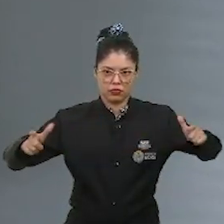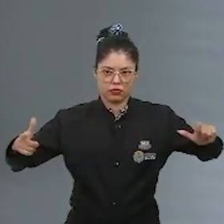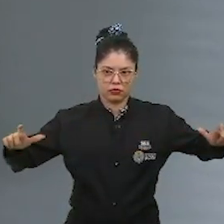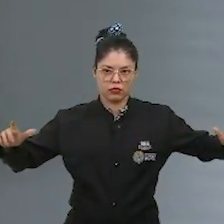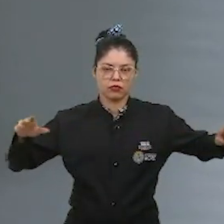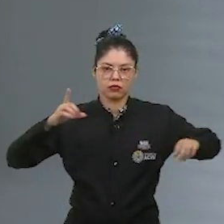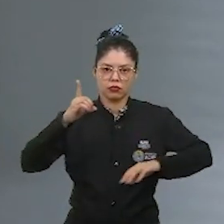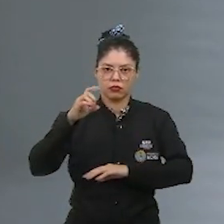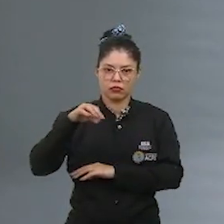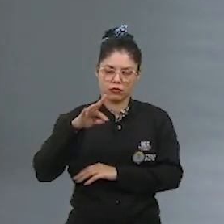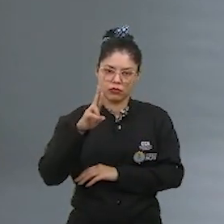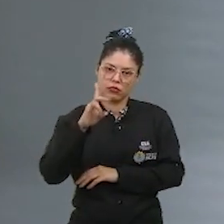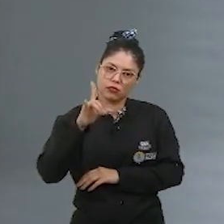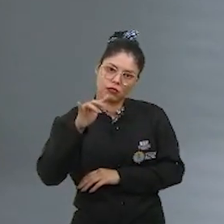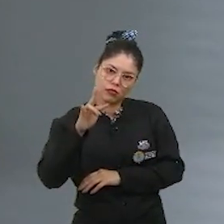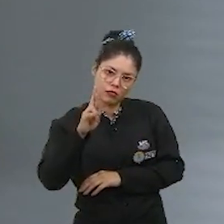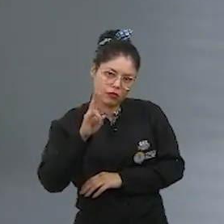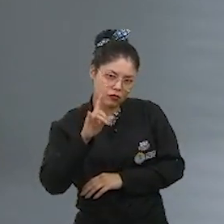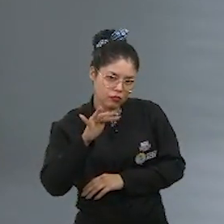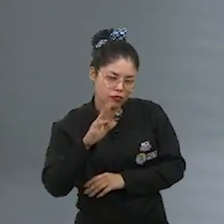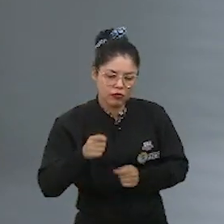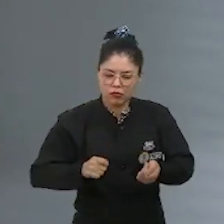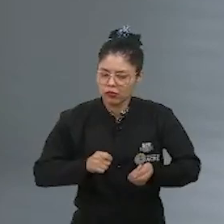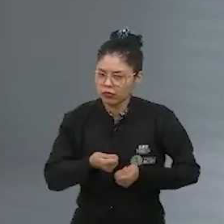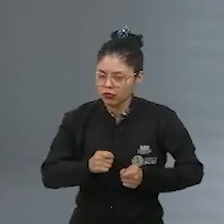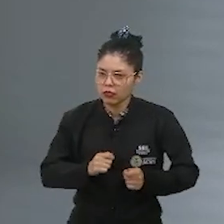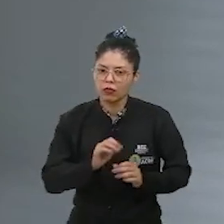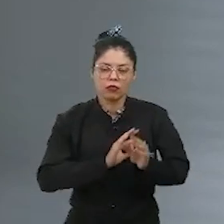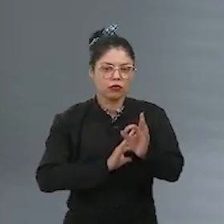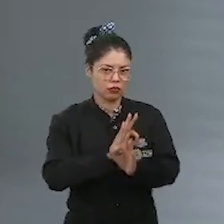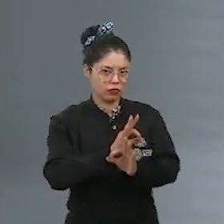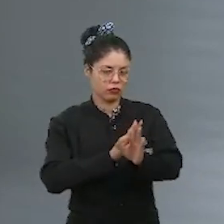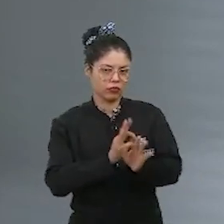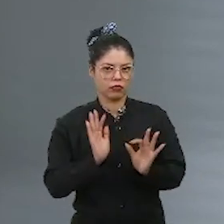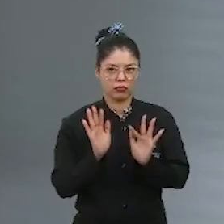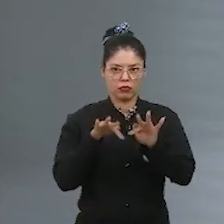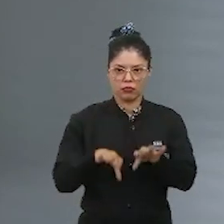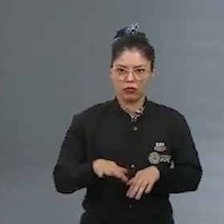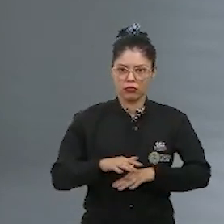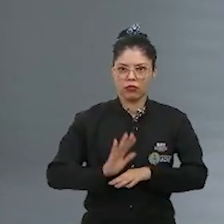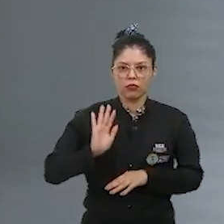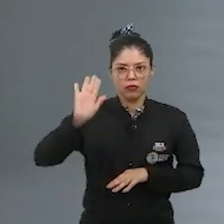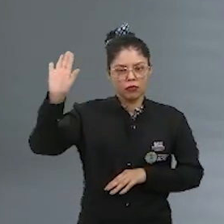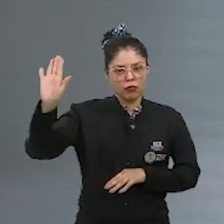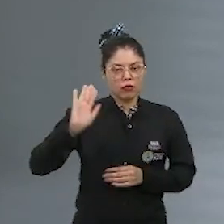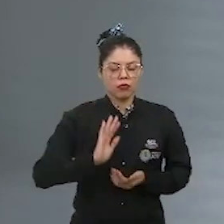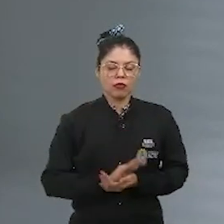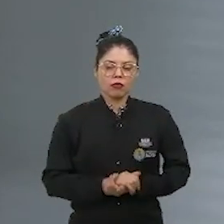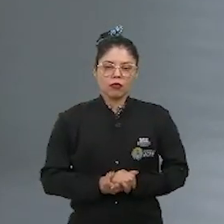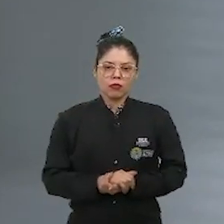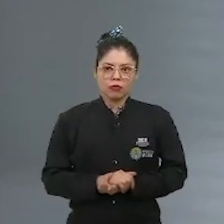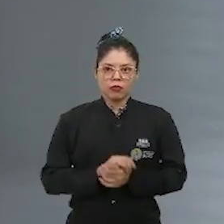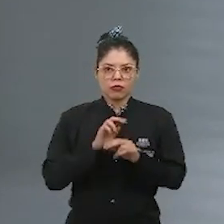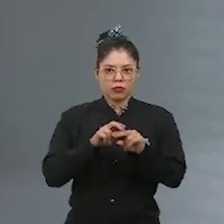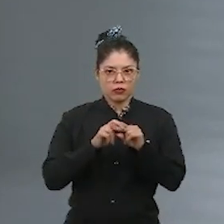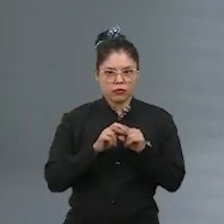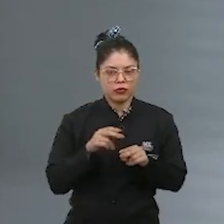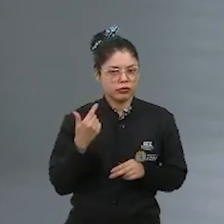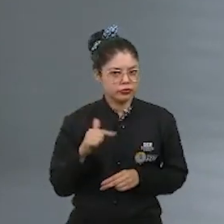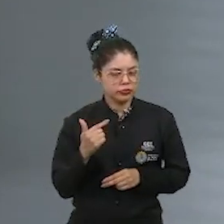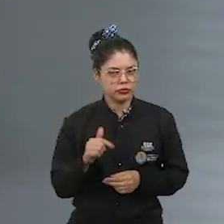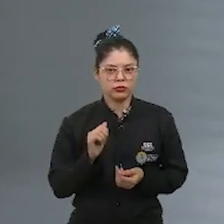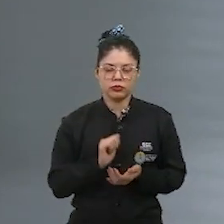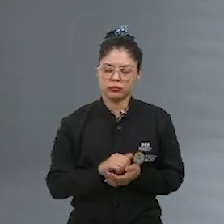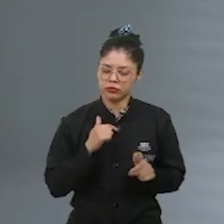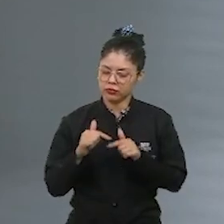não acontece de forma controlada, organizada, enfim, isso aí é algo lá da geografia. Então, por isso também, nós não temos